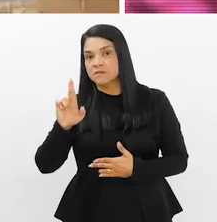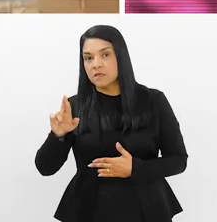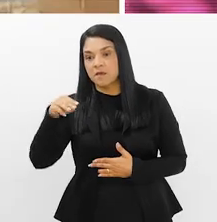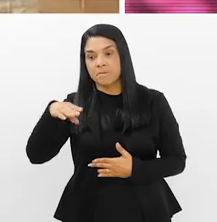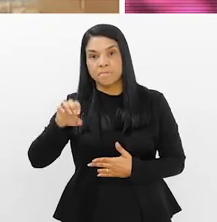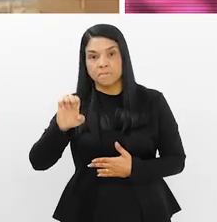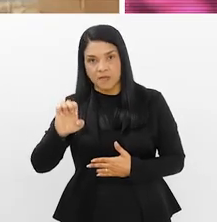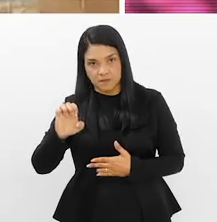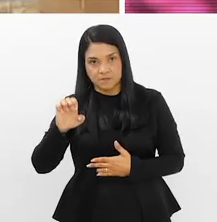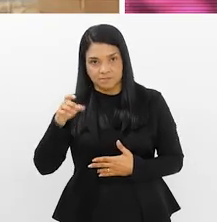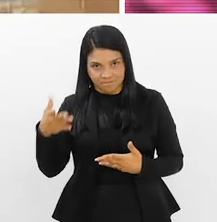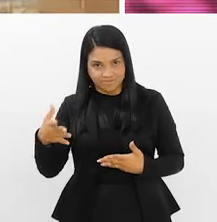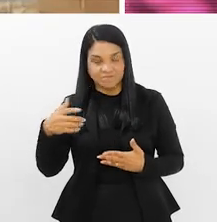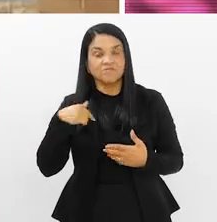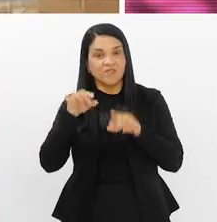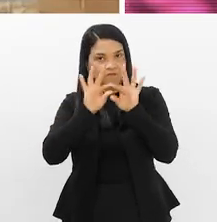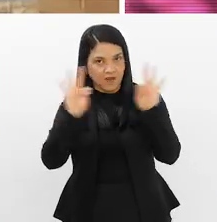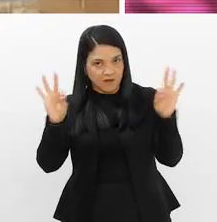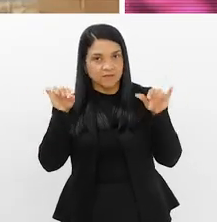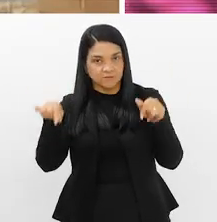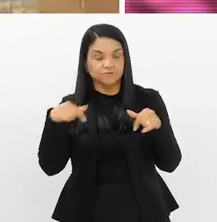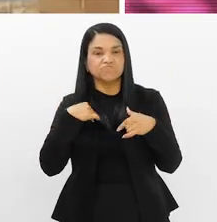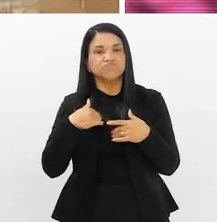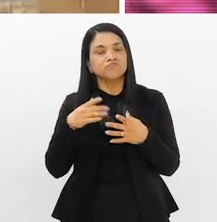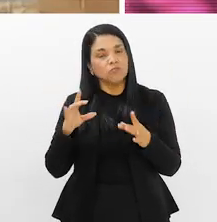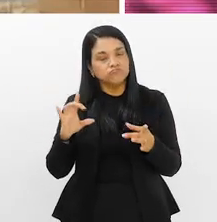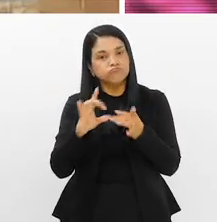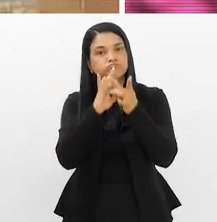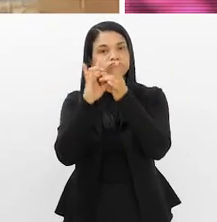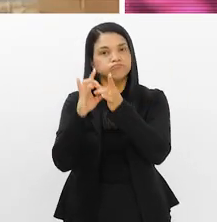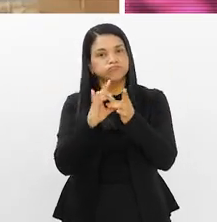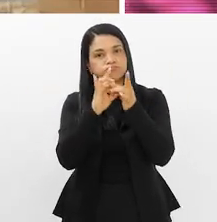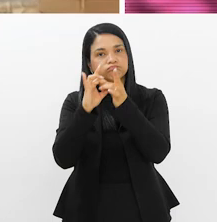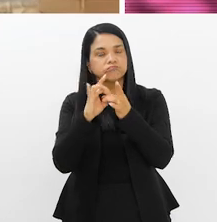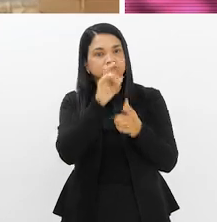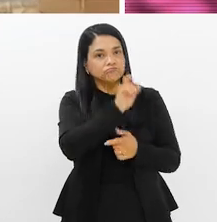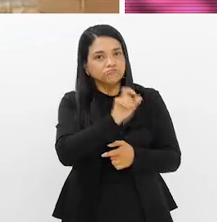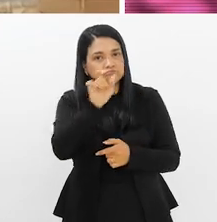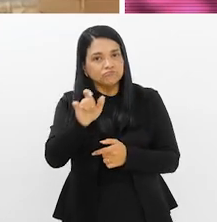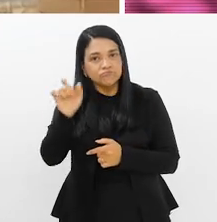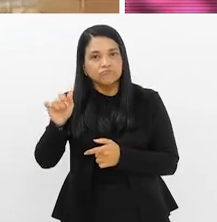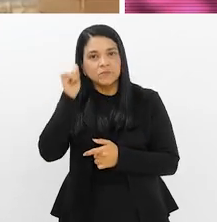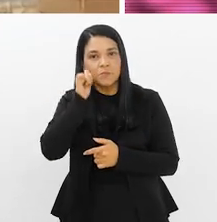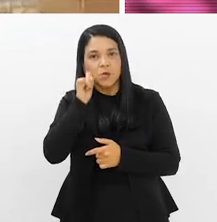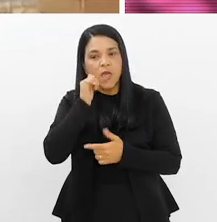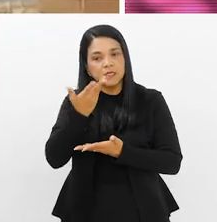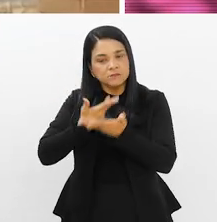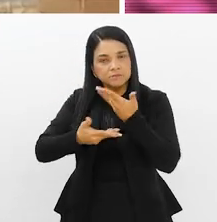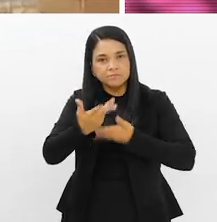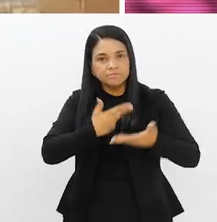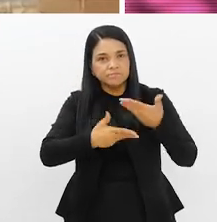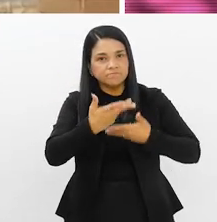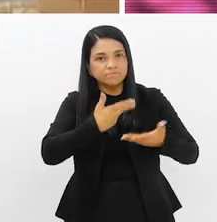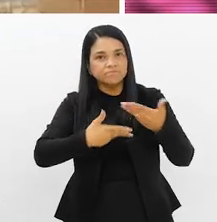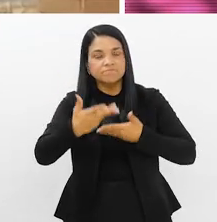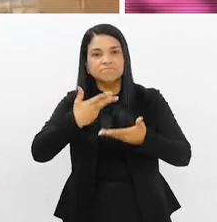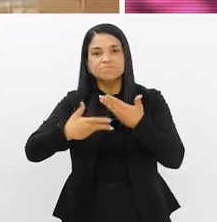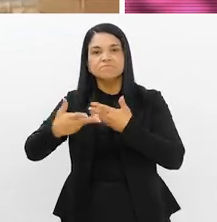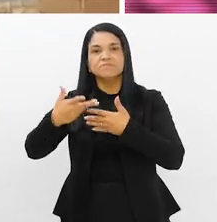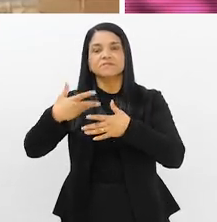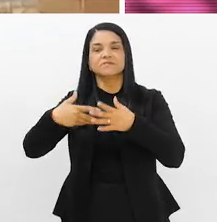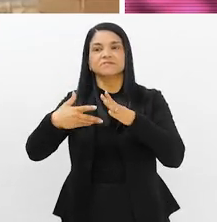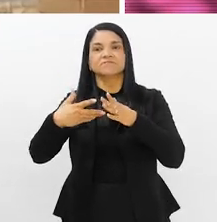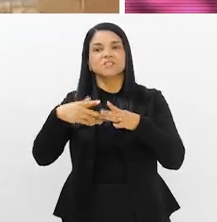né, de unir mulheres que não querem ter filhos, e muito mais como uma, não é uma apologia à não maternidade, mas é uma